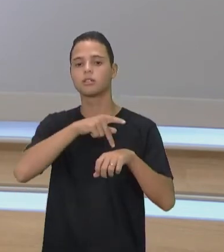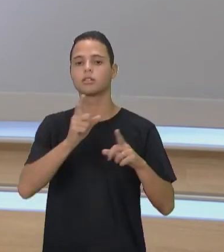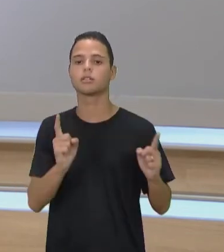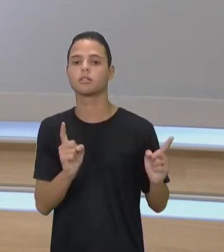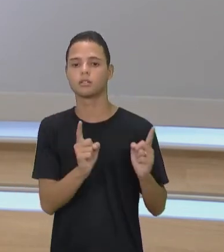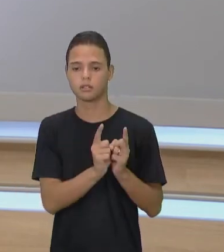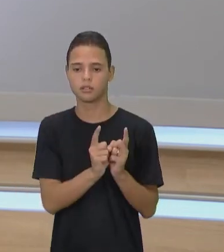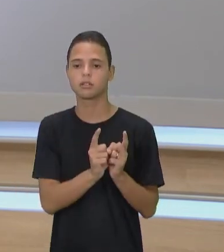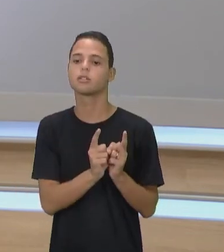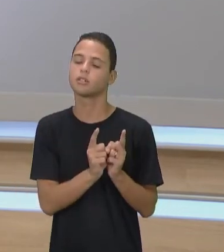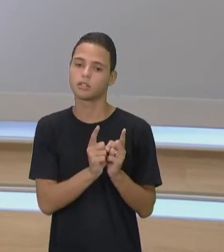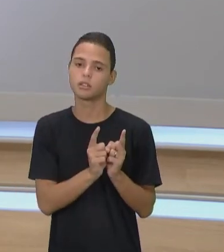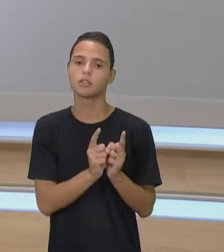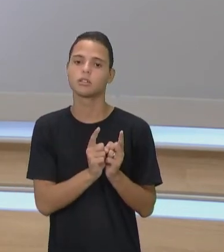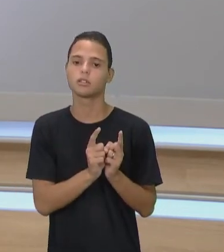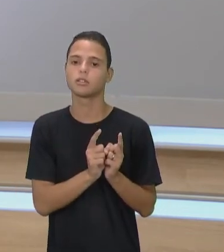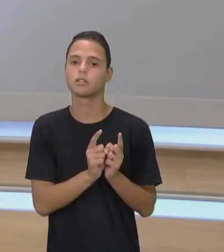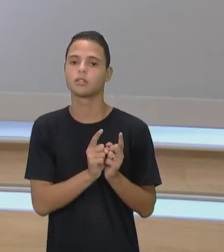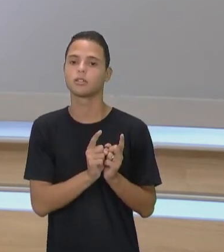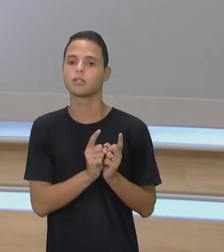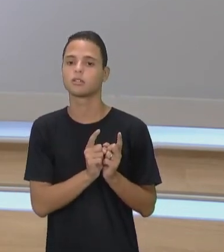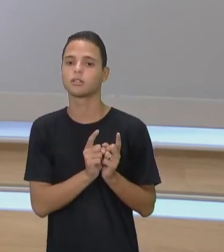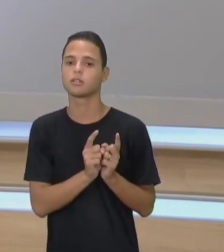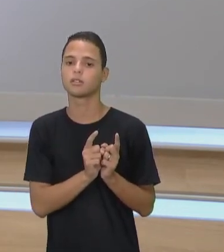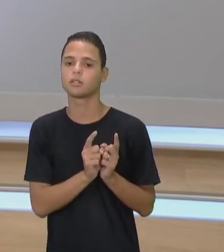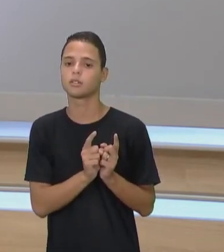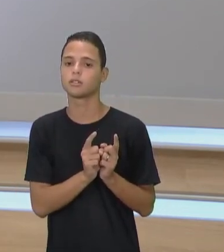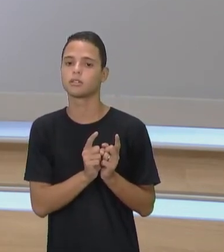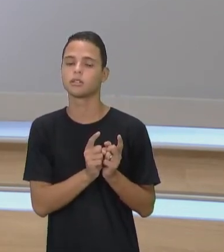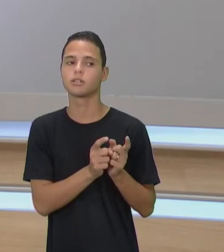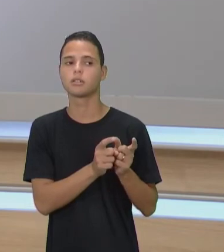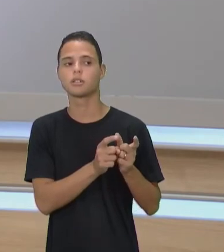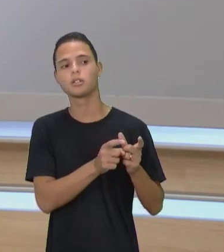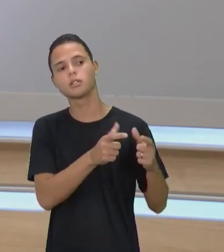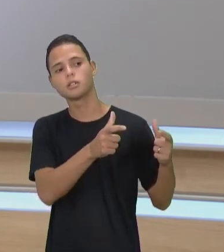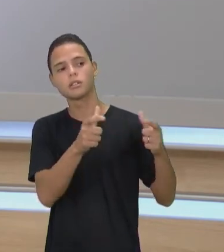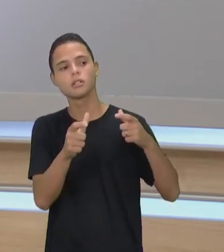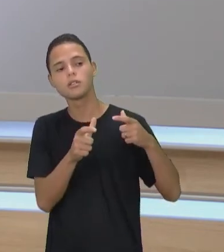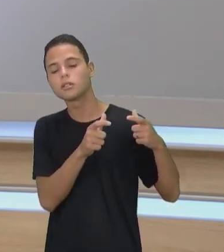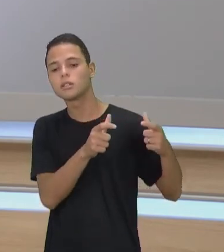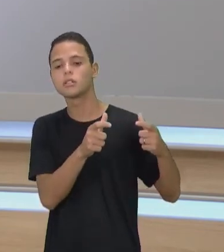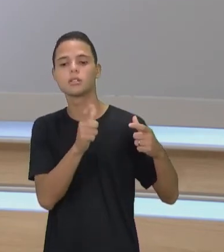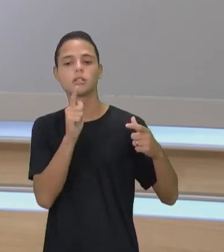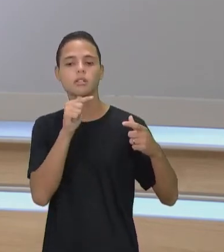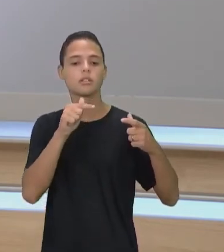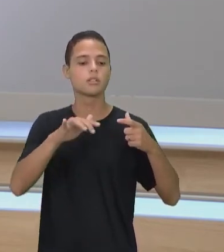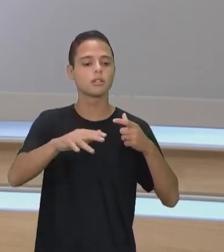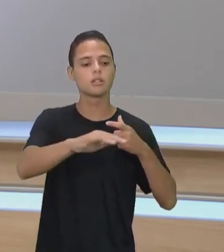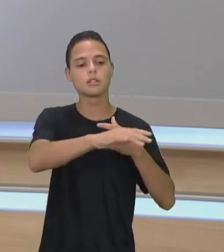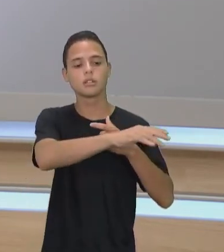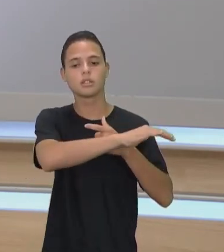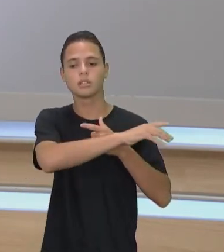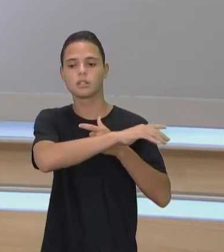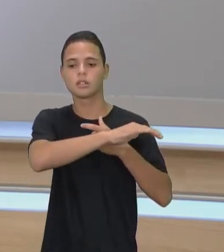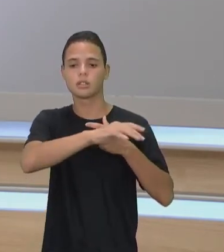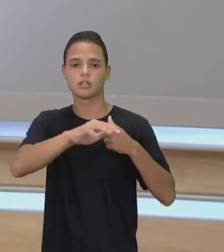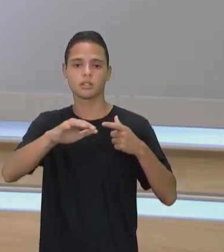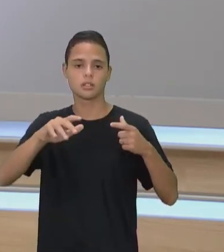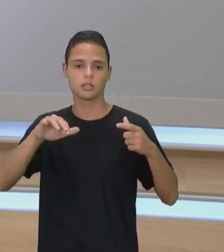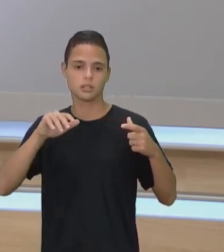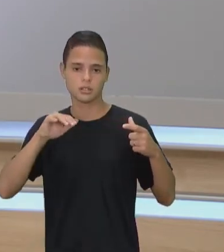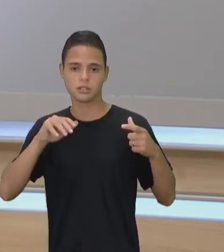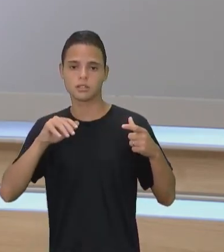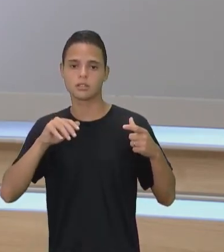no caso, além de ser muito pequeno, são ilhas, né? Então, a gente está falando de um espaço muito pequeno rodeado pelo